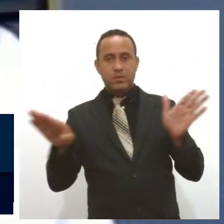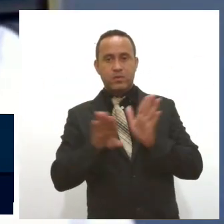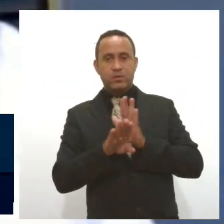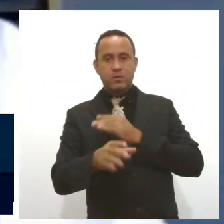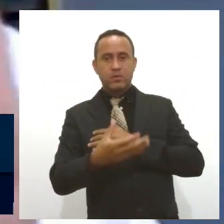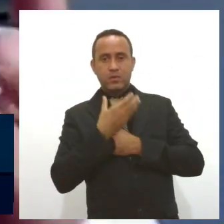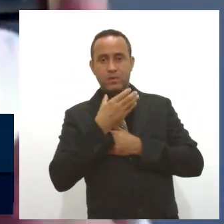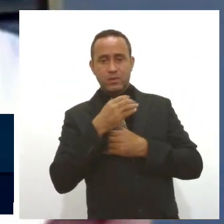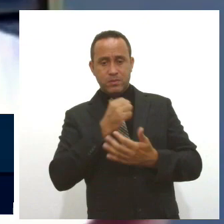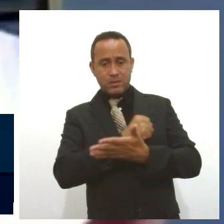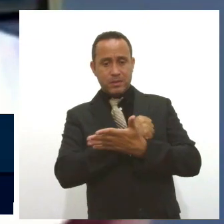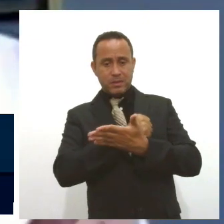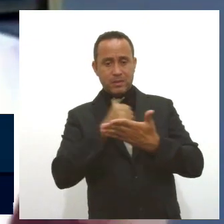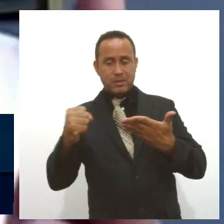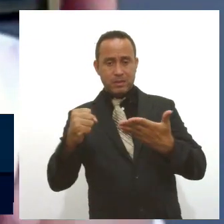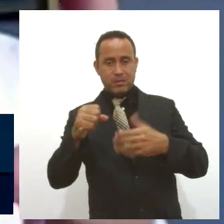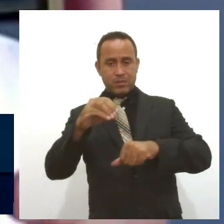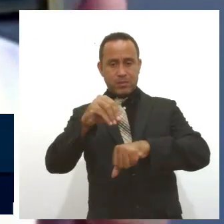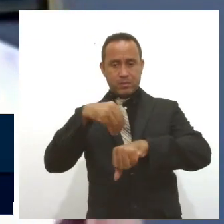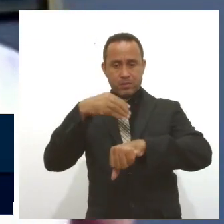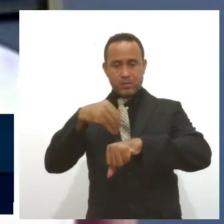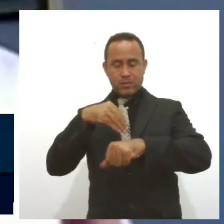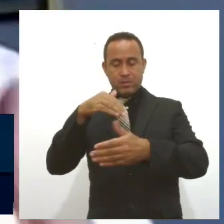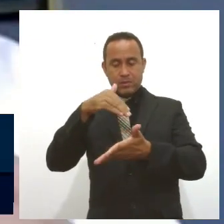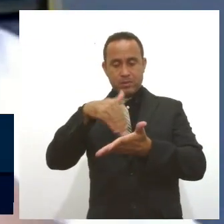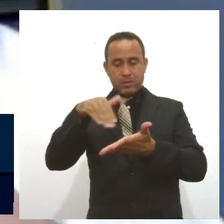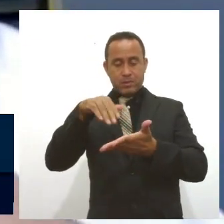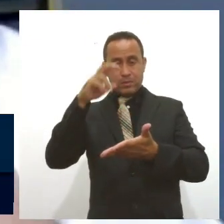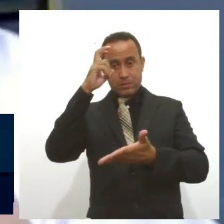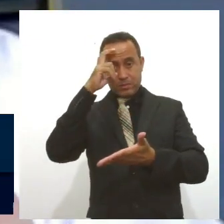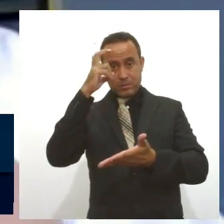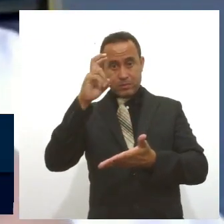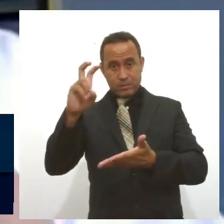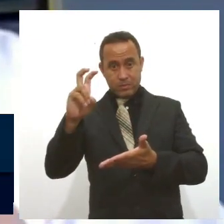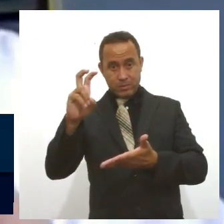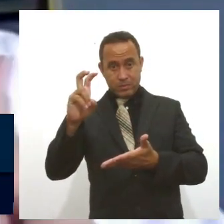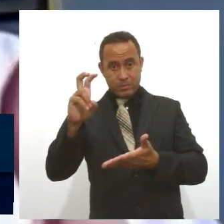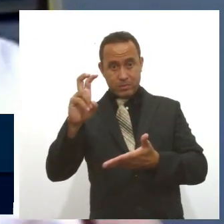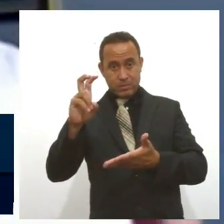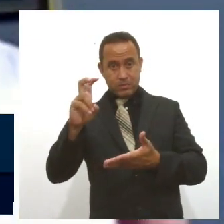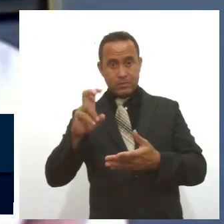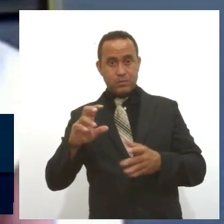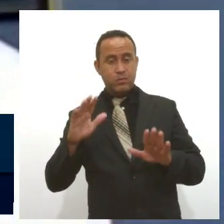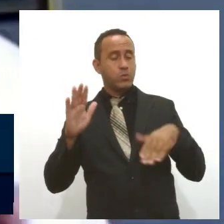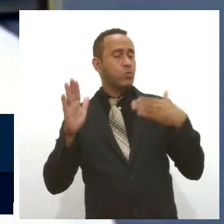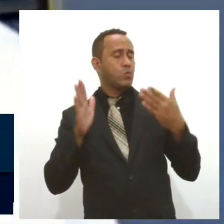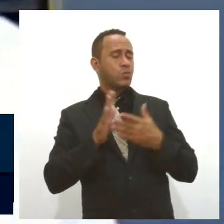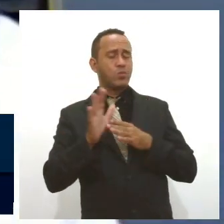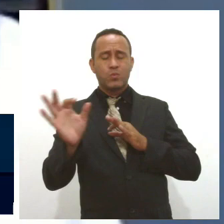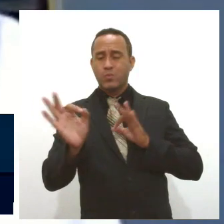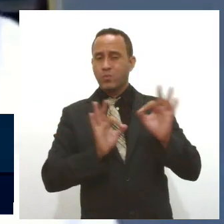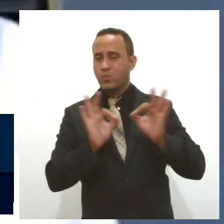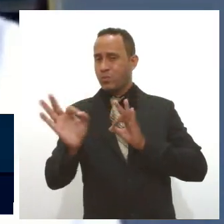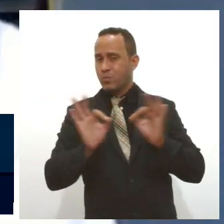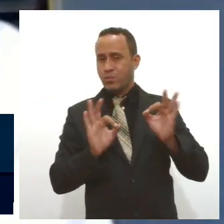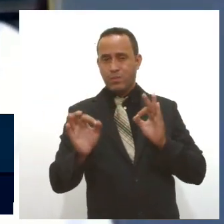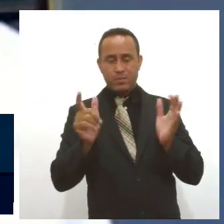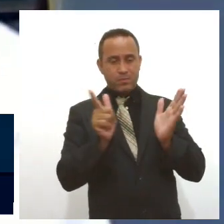prazo expirando. A informação que tenho é que a secretária de Cultura, inclusive, está com tudo preparado